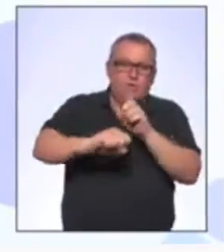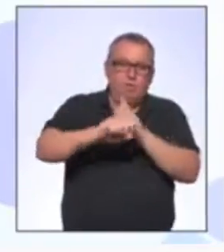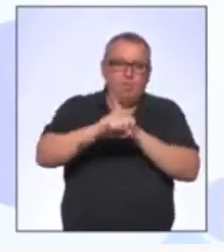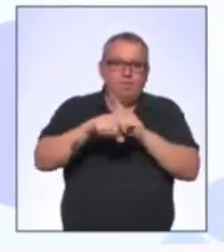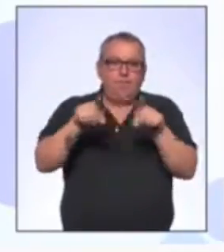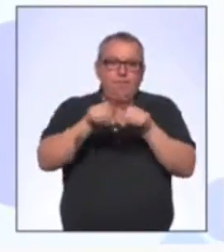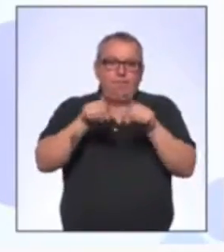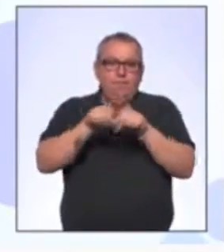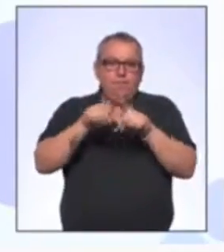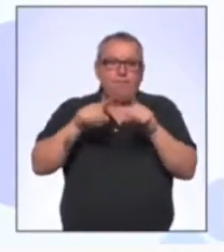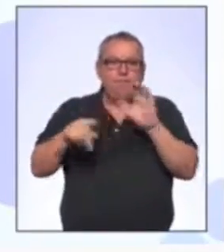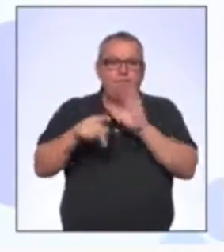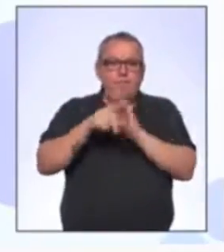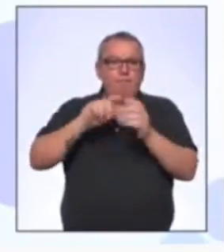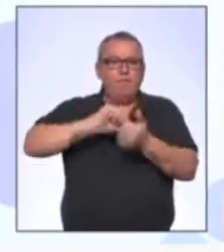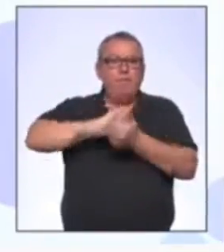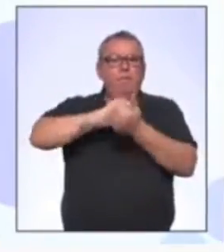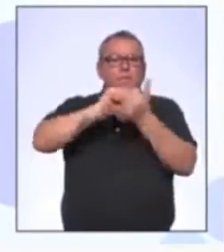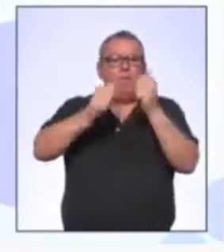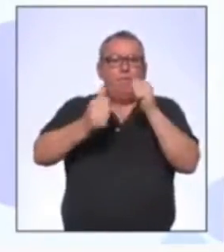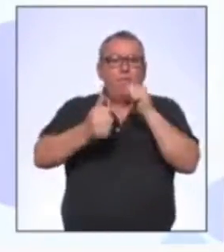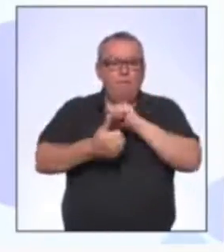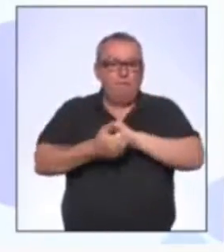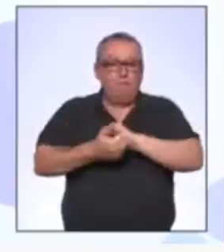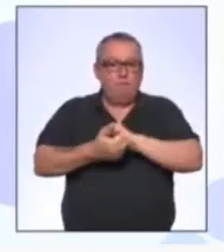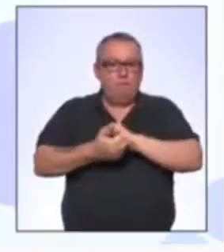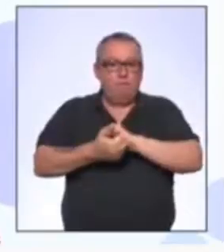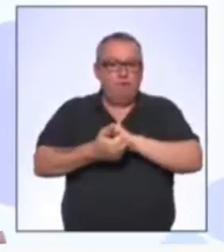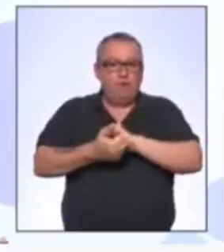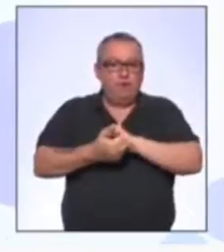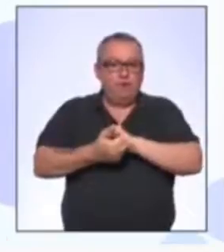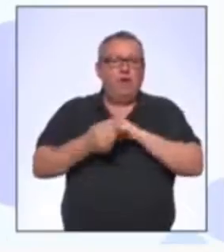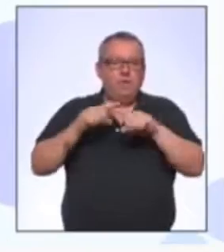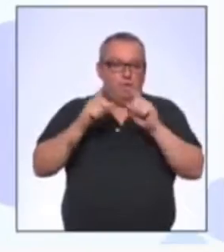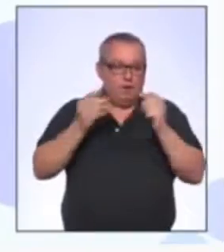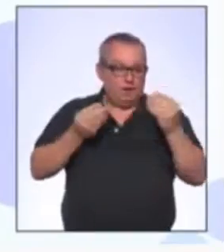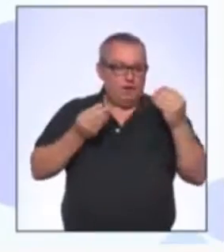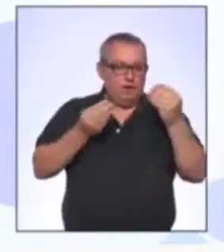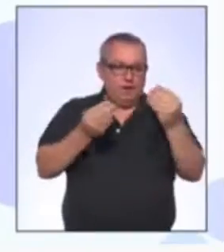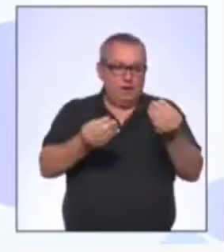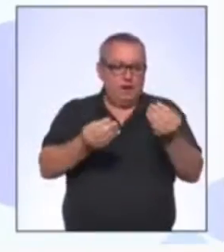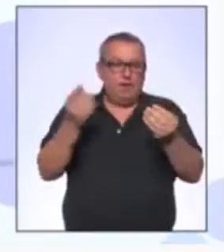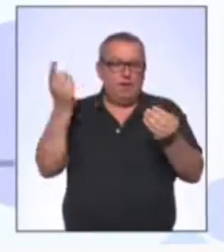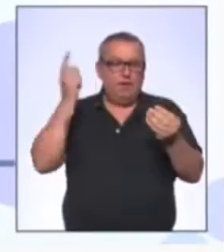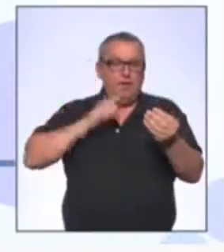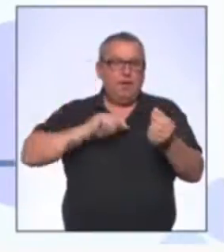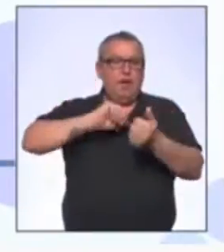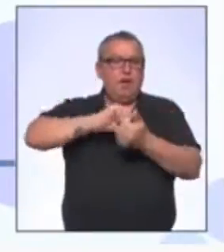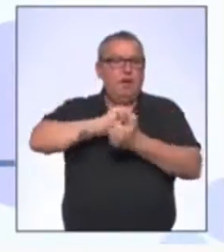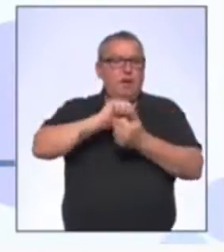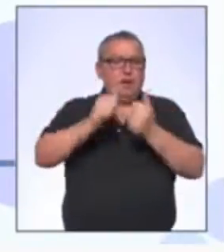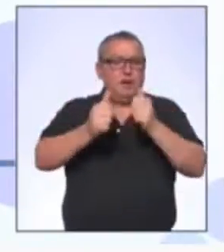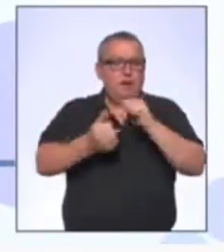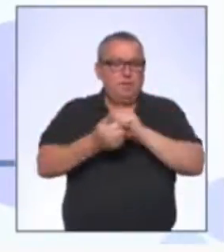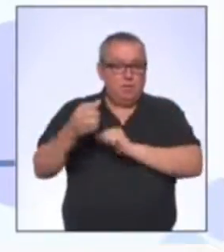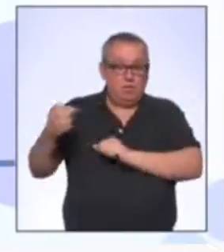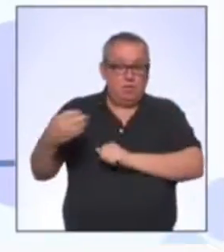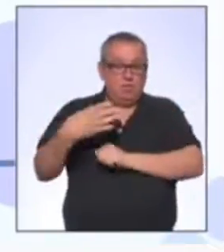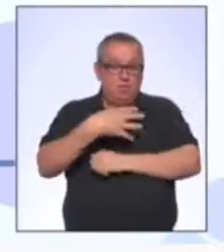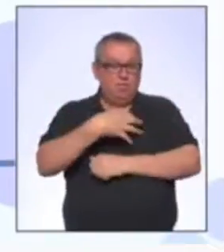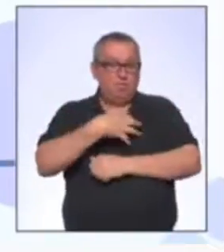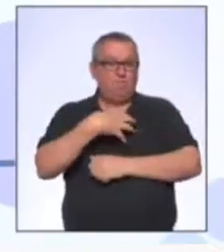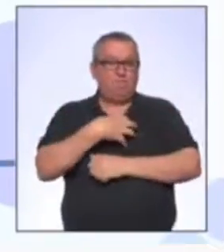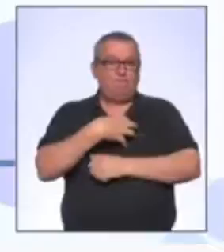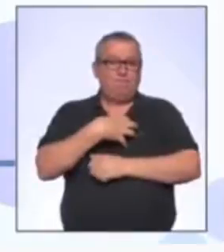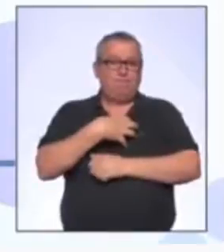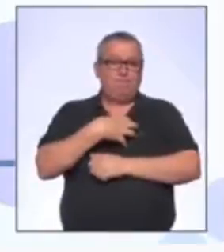na questão da adaptação então a reabilitação você reabilita para que ele se adapte ao seu novo estado